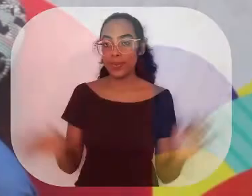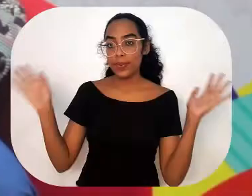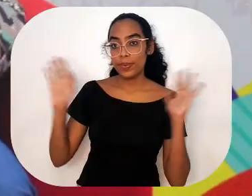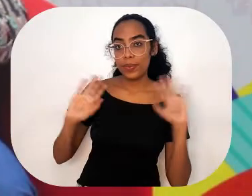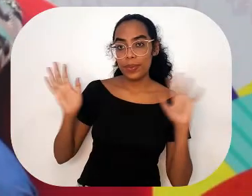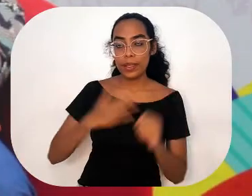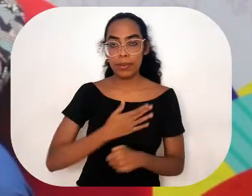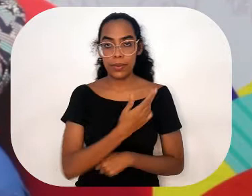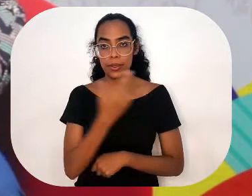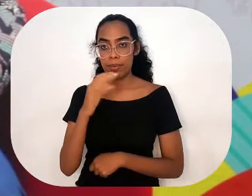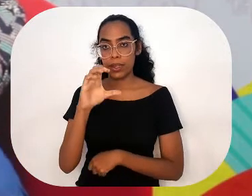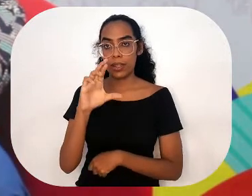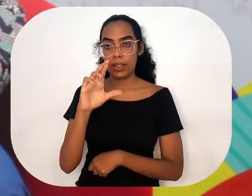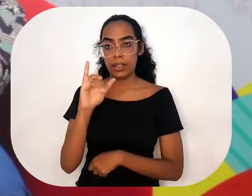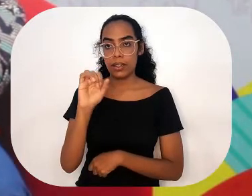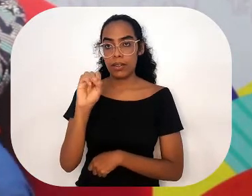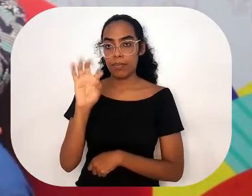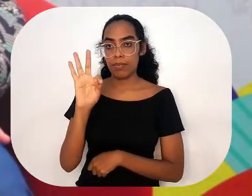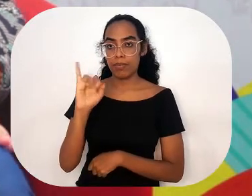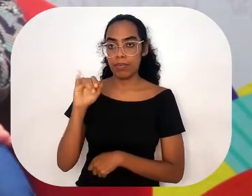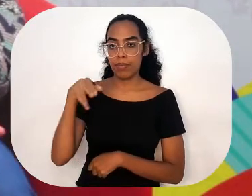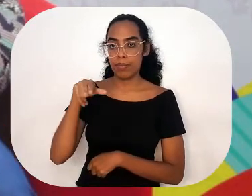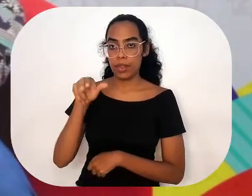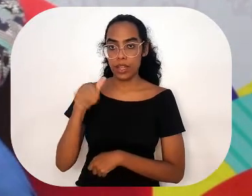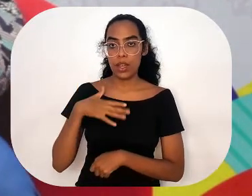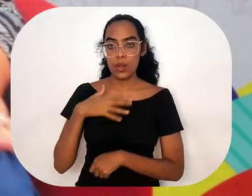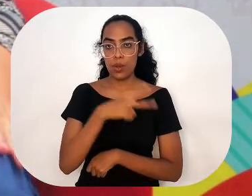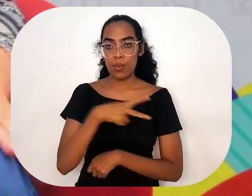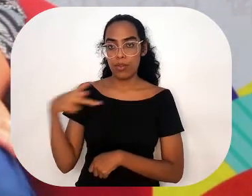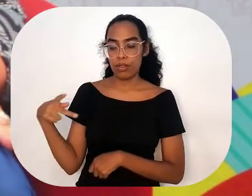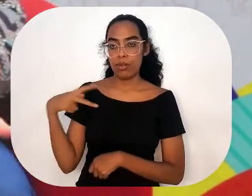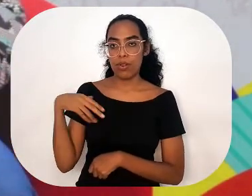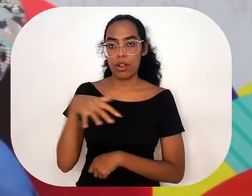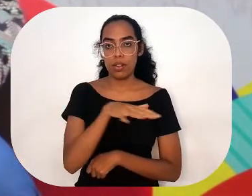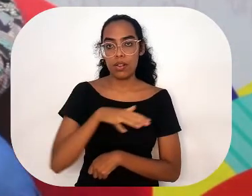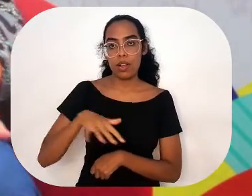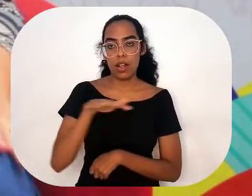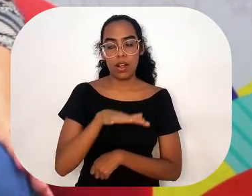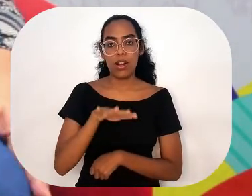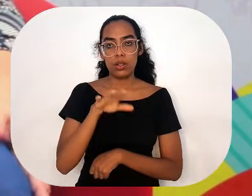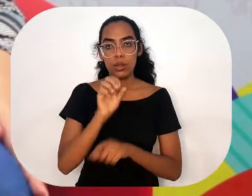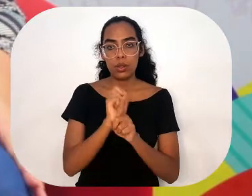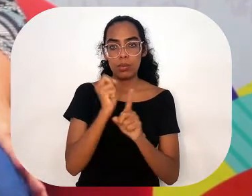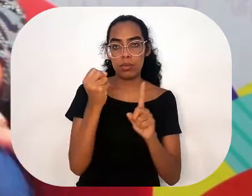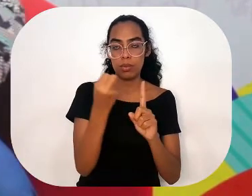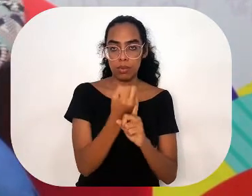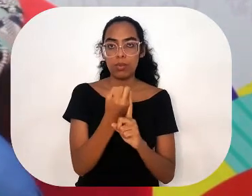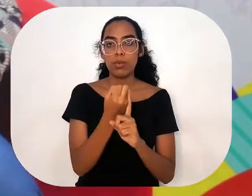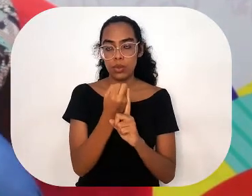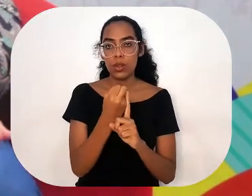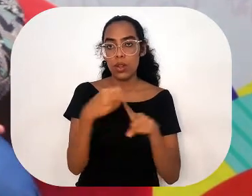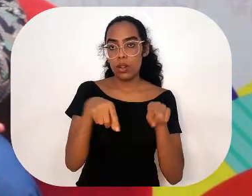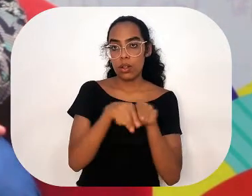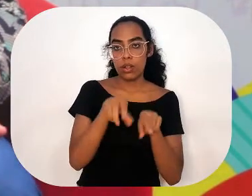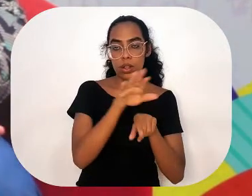o Olá meu nome é Cristina Eu Sou professora do departamento de Ciências Sociais da UFC e do